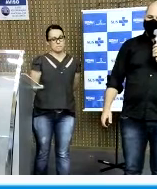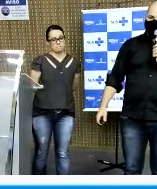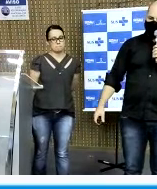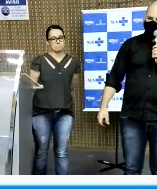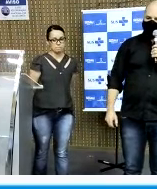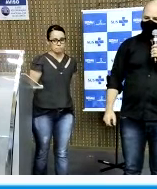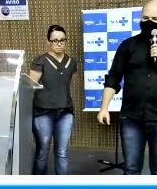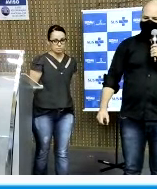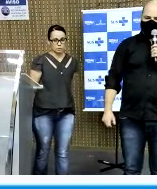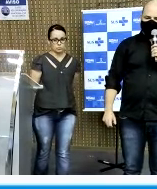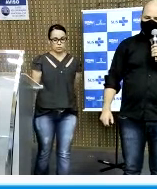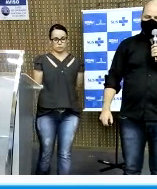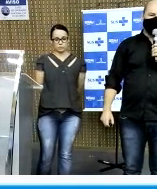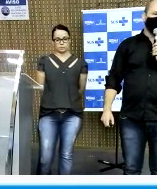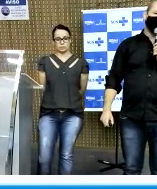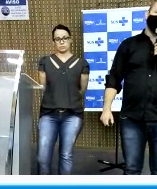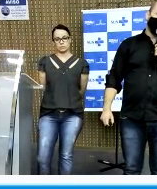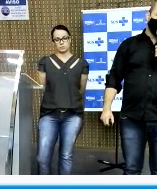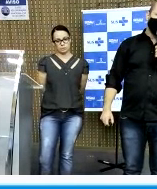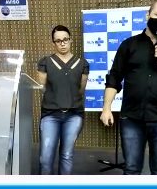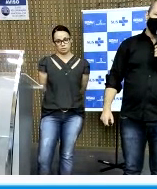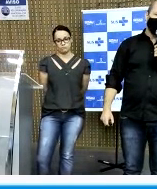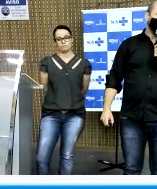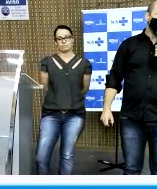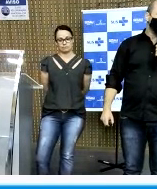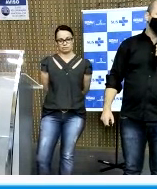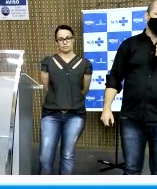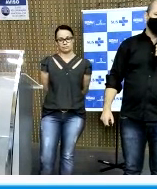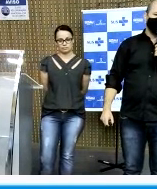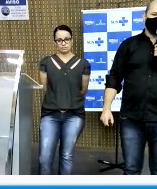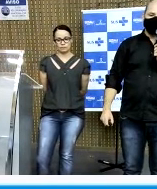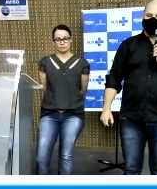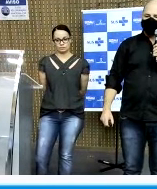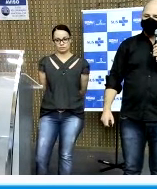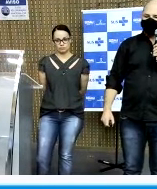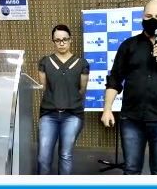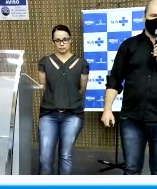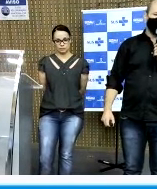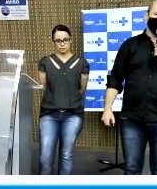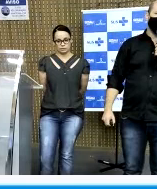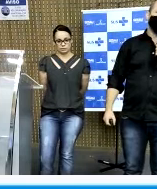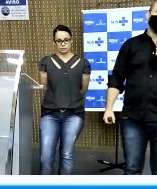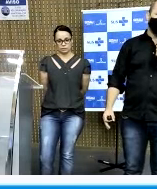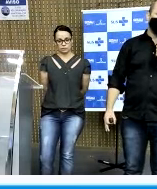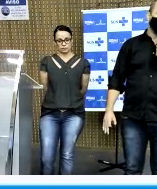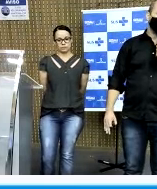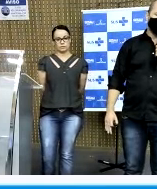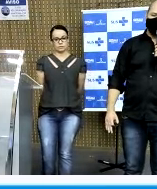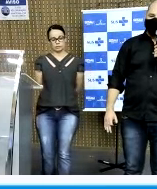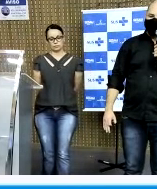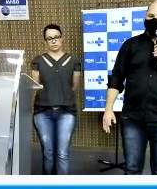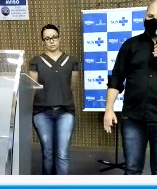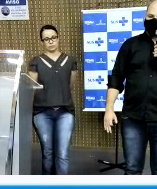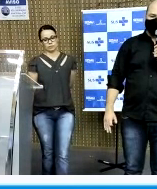Bolsa Família, a gente bate na trave, tá? Porém, assim, é um número que me agrada,